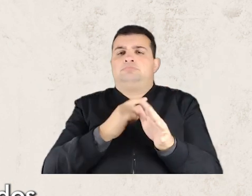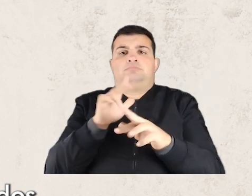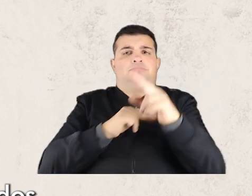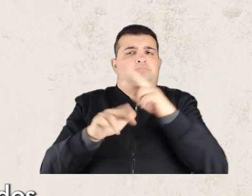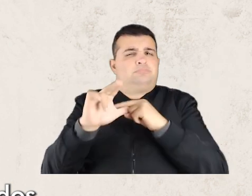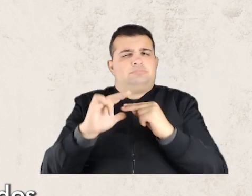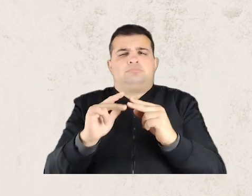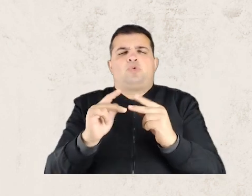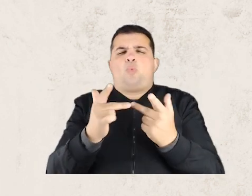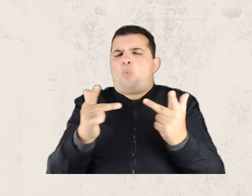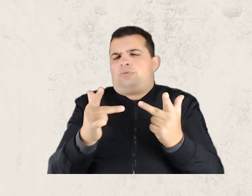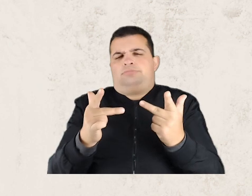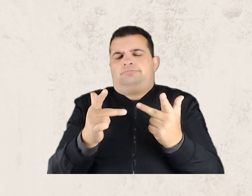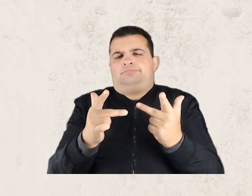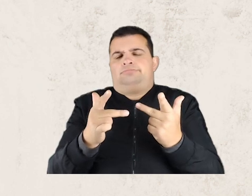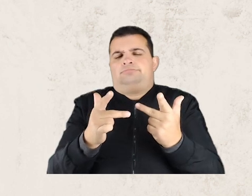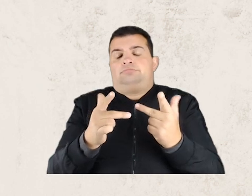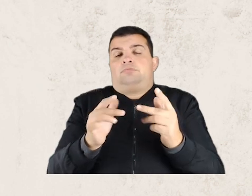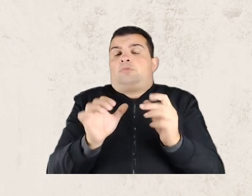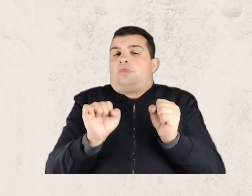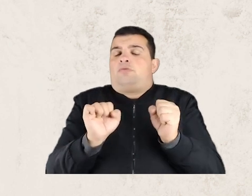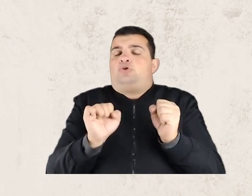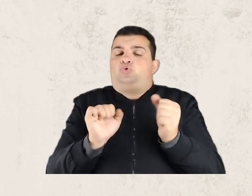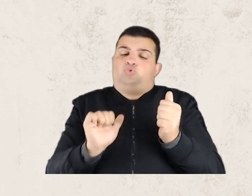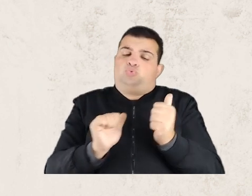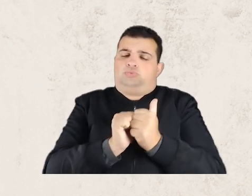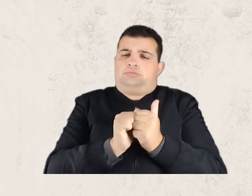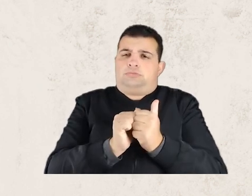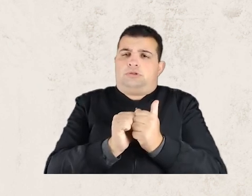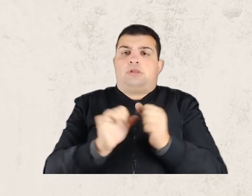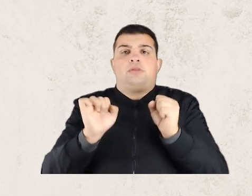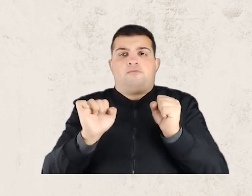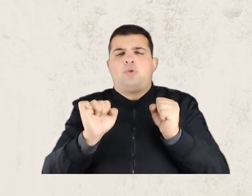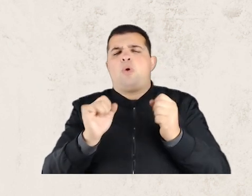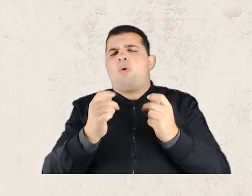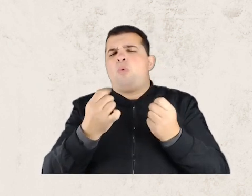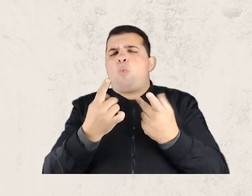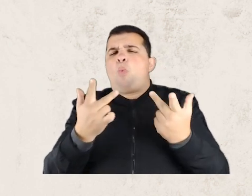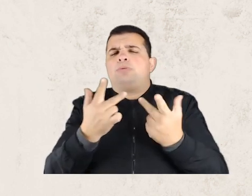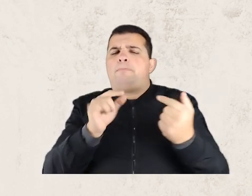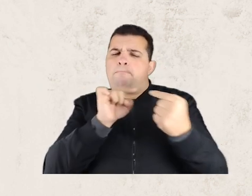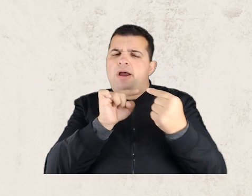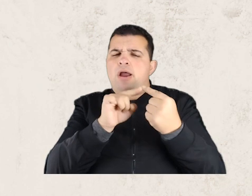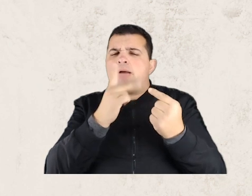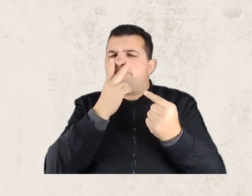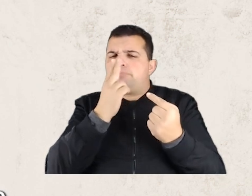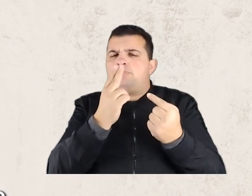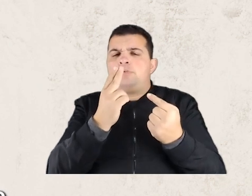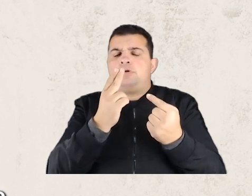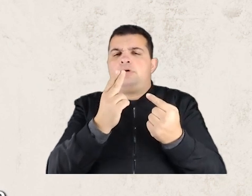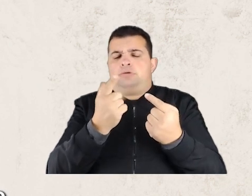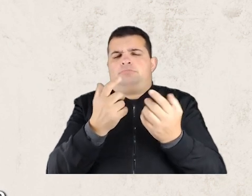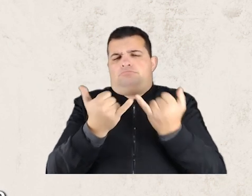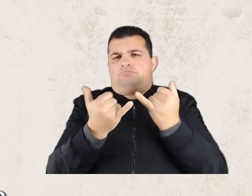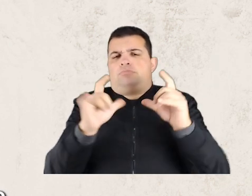campo amplo de estudos. A psicologia social é uma área, é um campo enorme que comporta